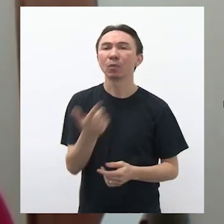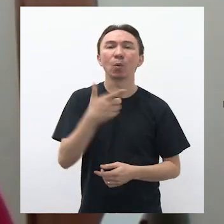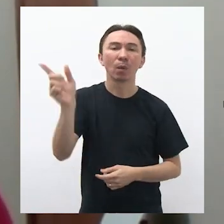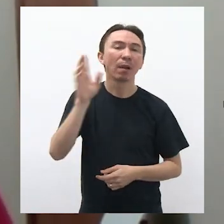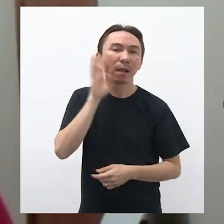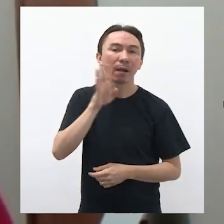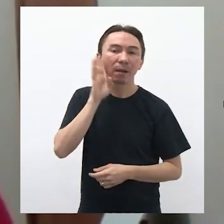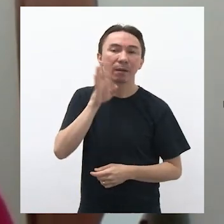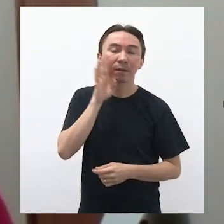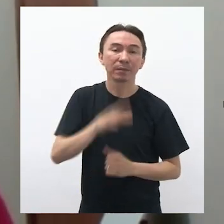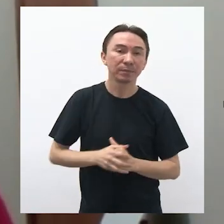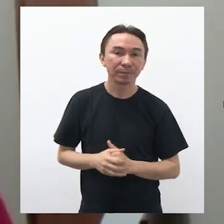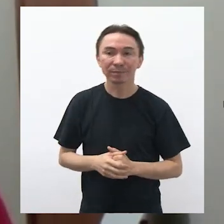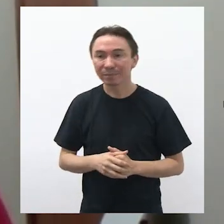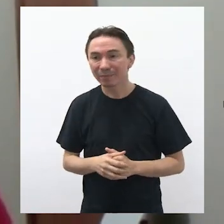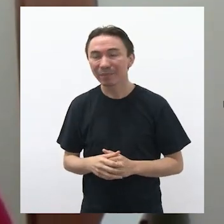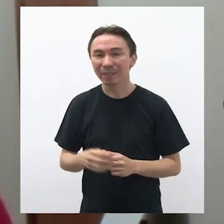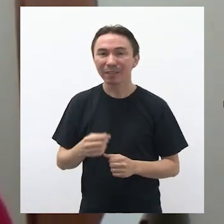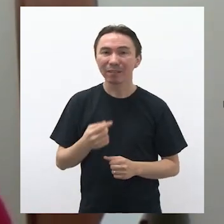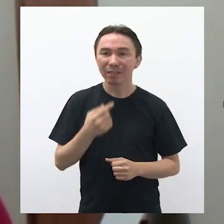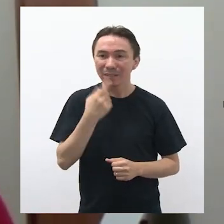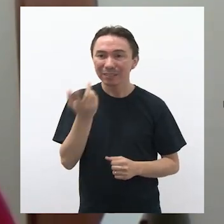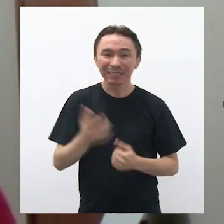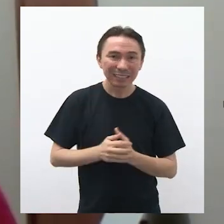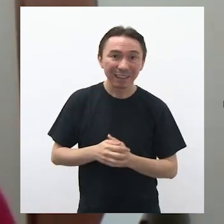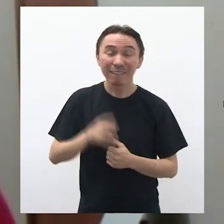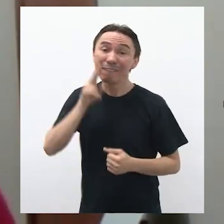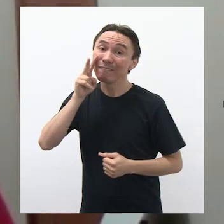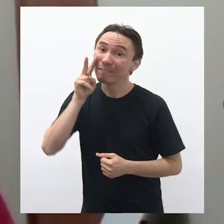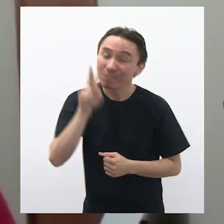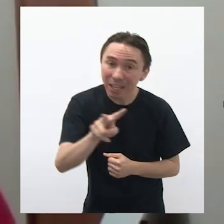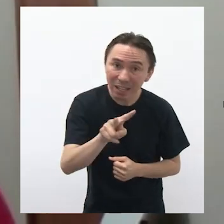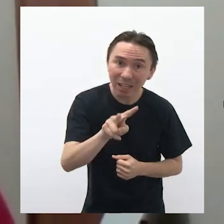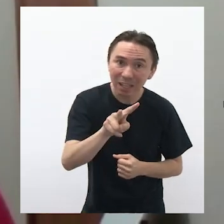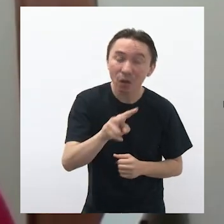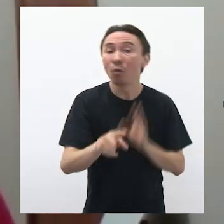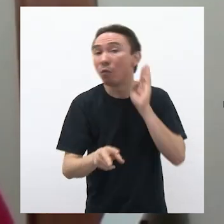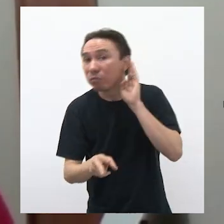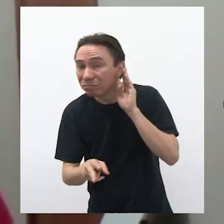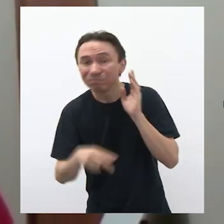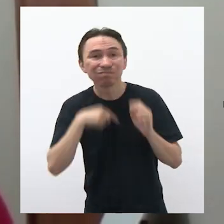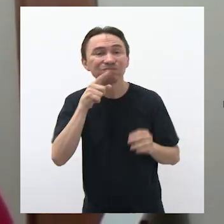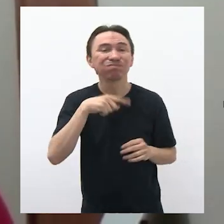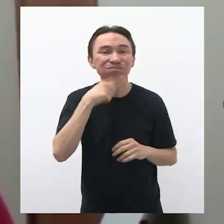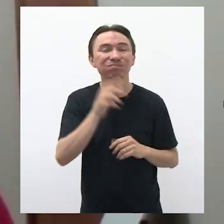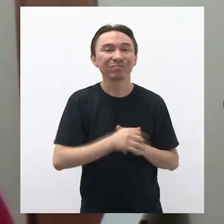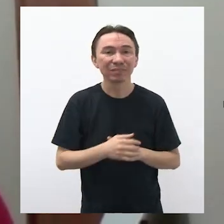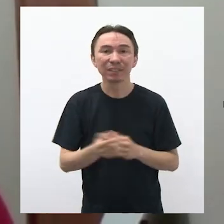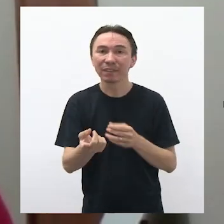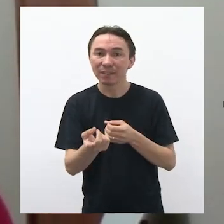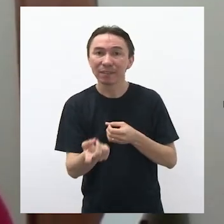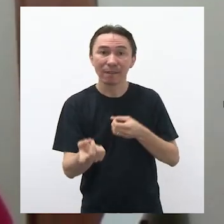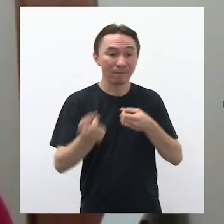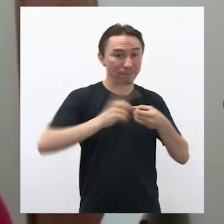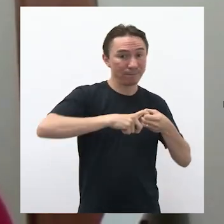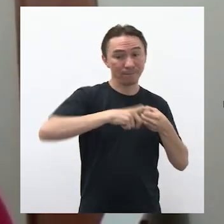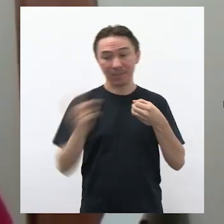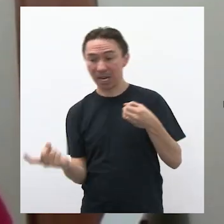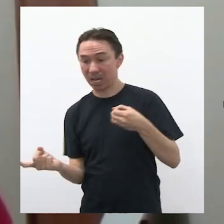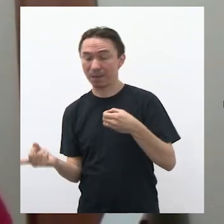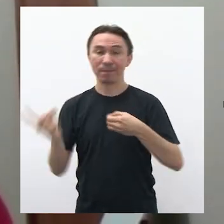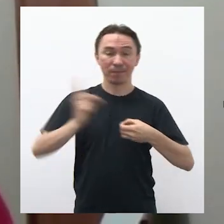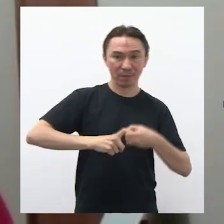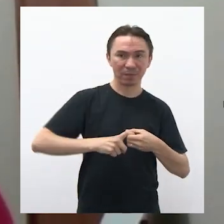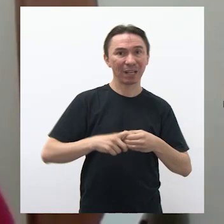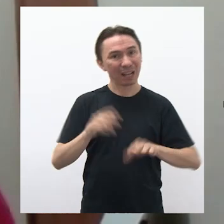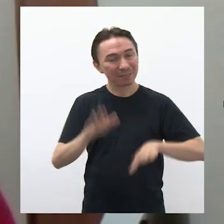tem um professor comentando que não está conseguindo ver e nem ouvir. Então, entre e sai do canal, que melhora. Eu faço isso porque também o meu